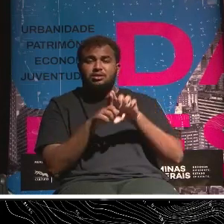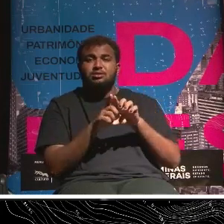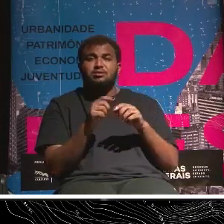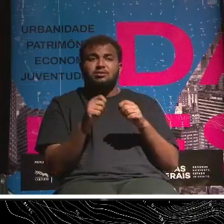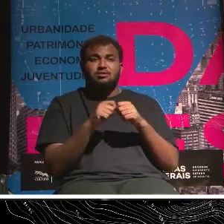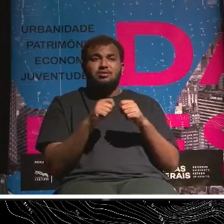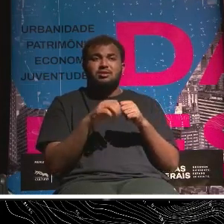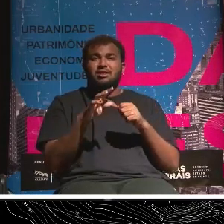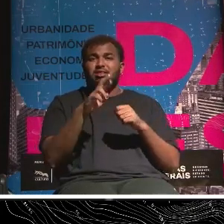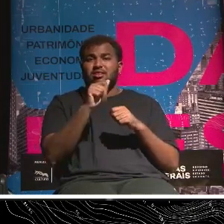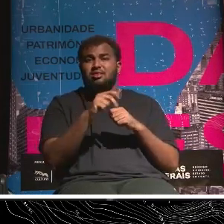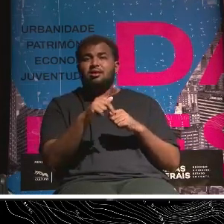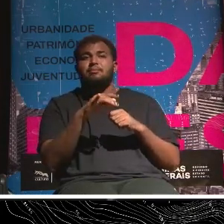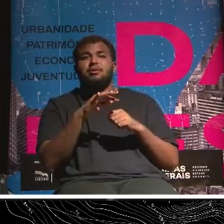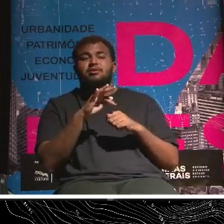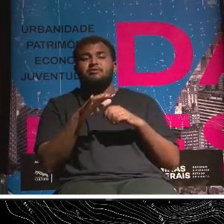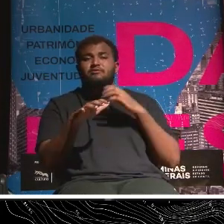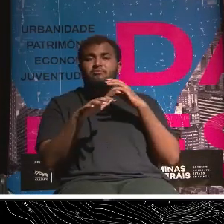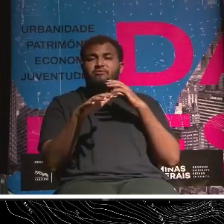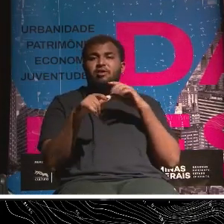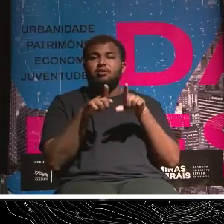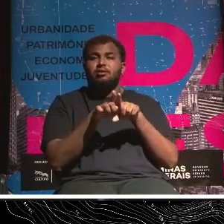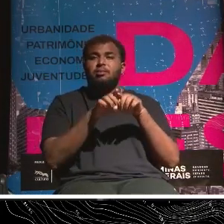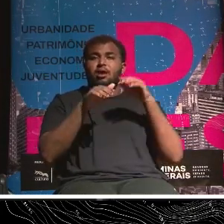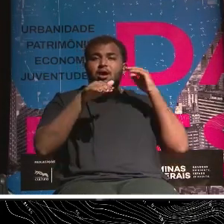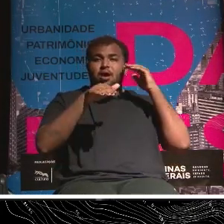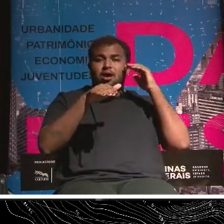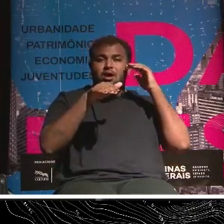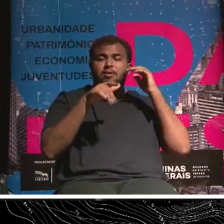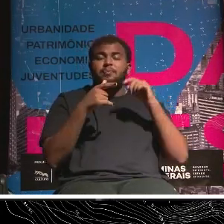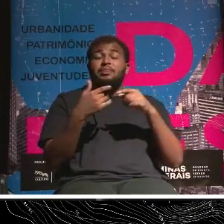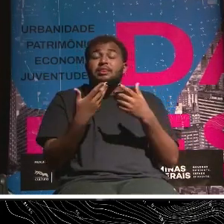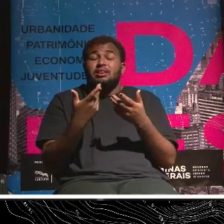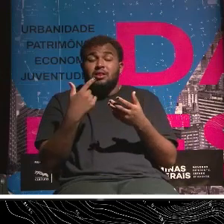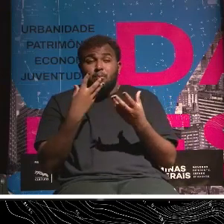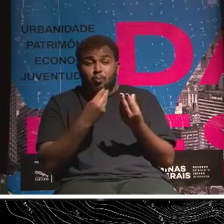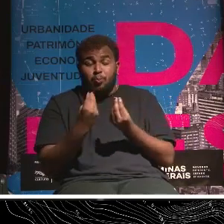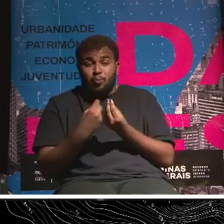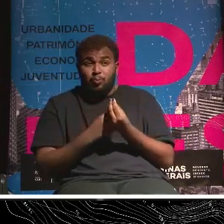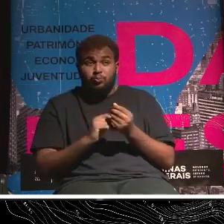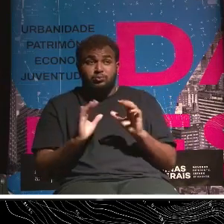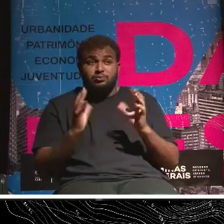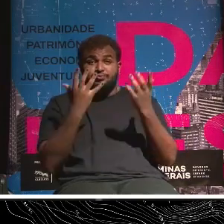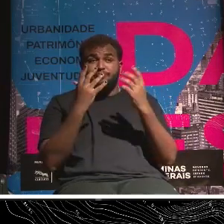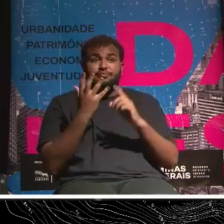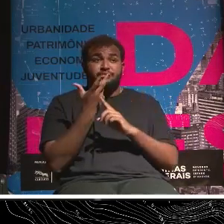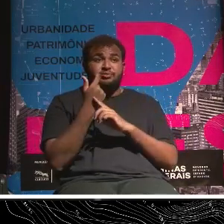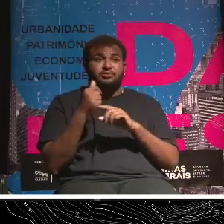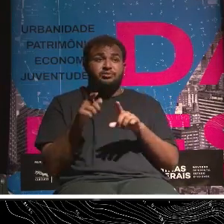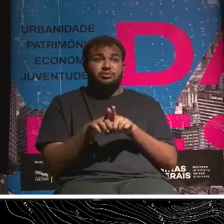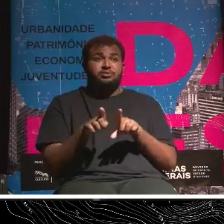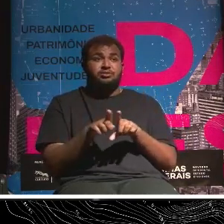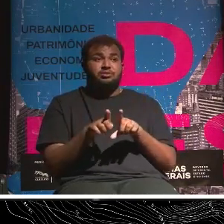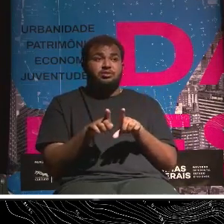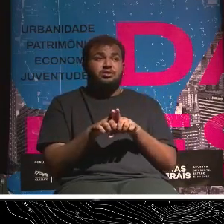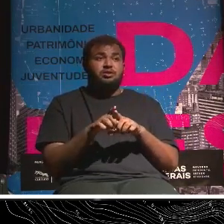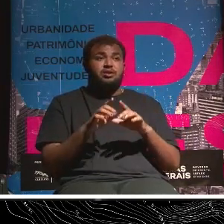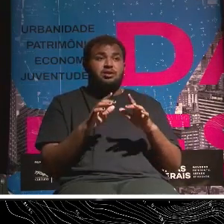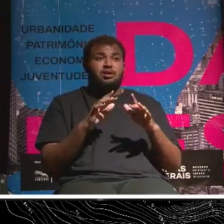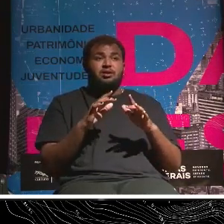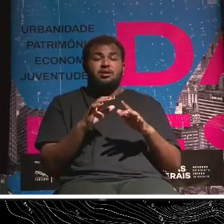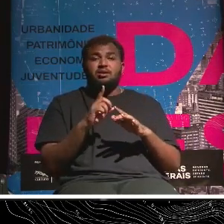fazendo trap, funk e rap, fazendo arte também com vários centros culturais, nas plataformas digital, com a dança,